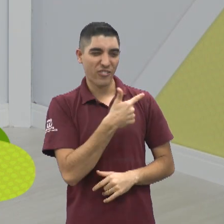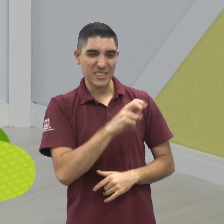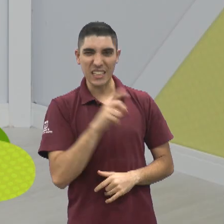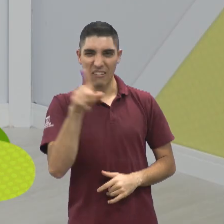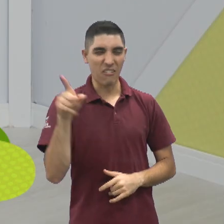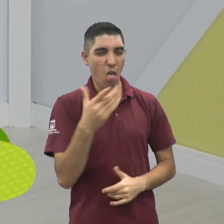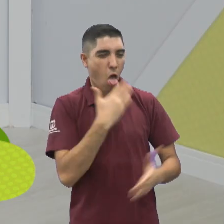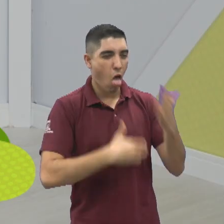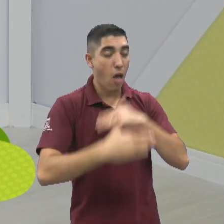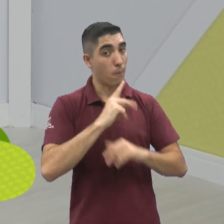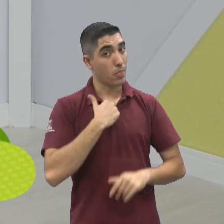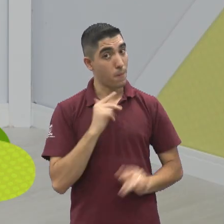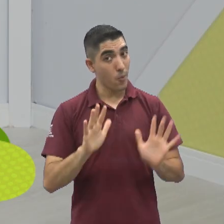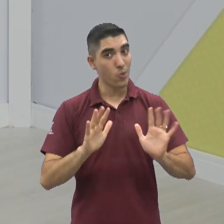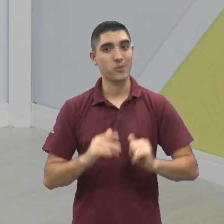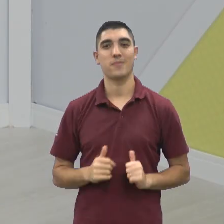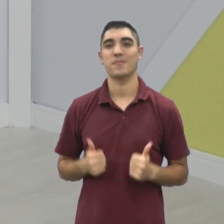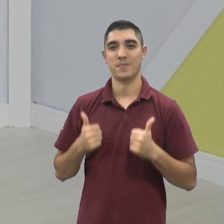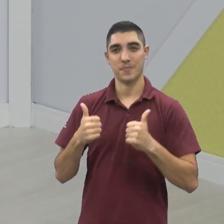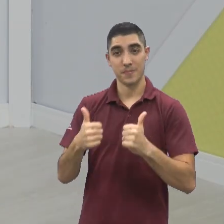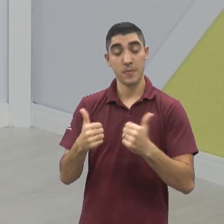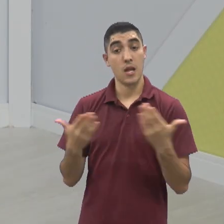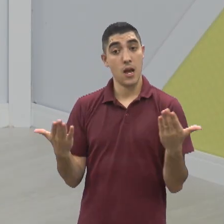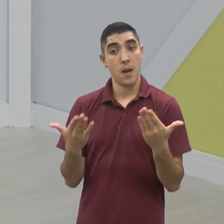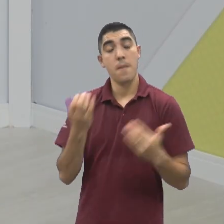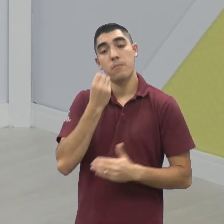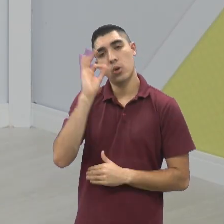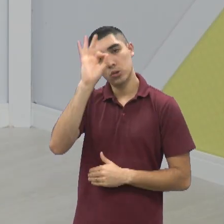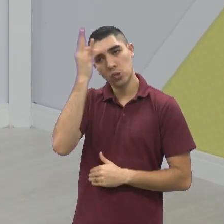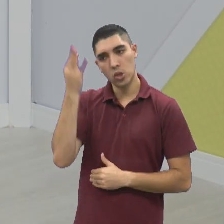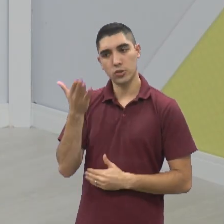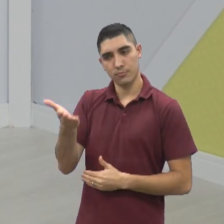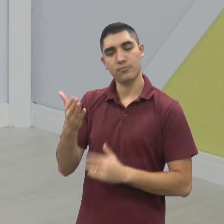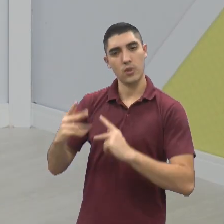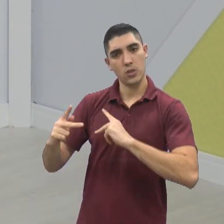Maracanãzinho, tá certo? Sucesso aí para os comandados do técnico Regis Marrelli.